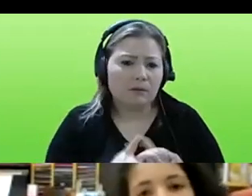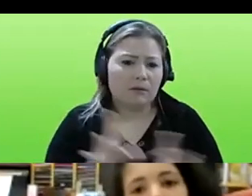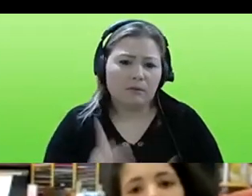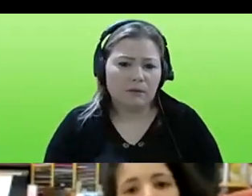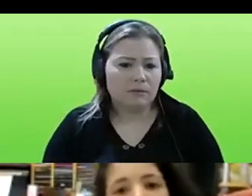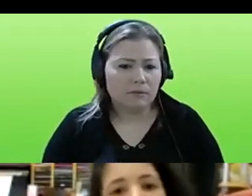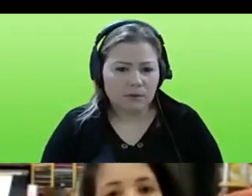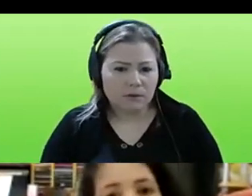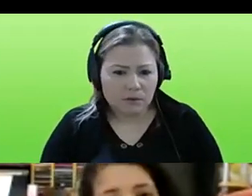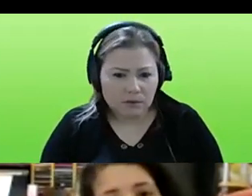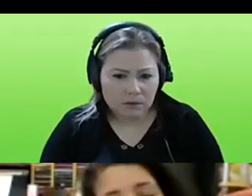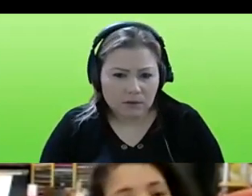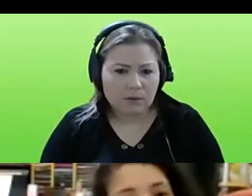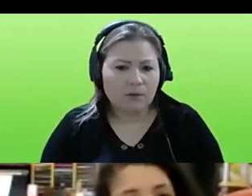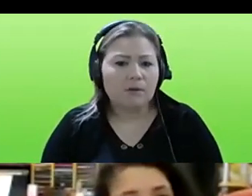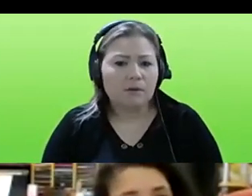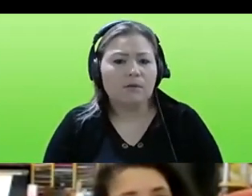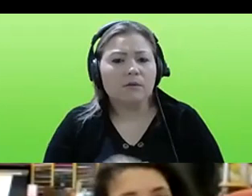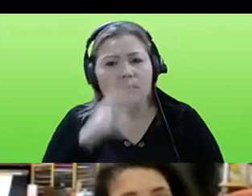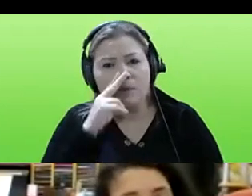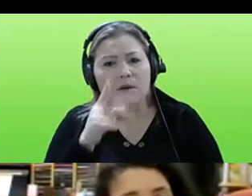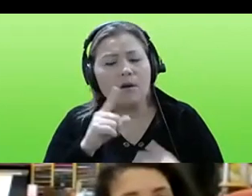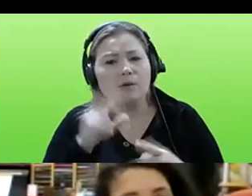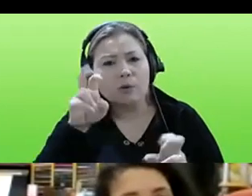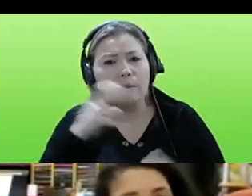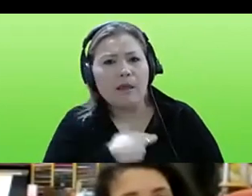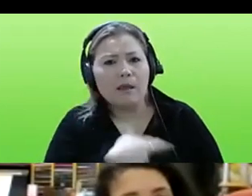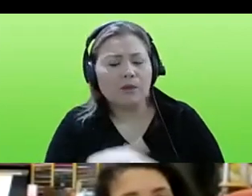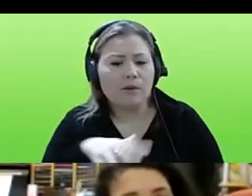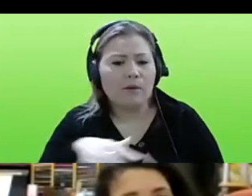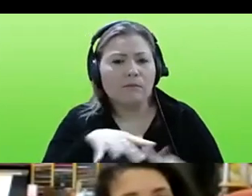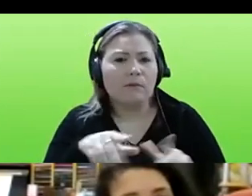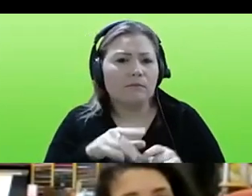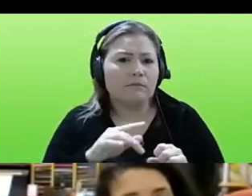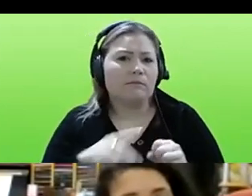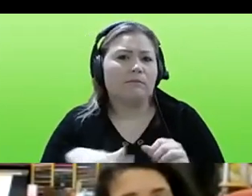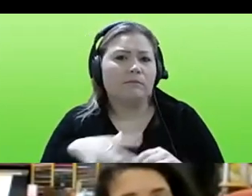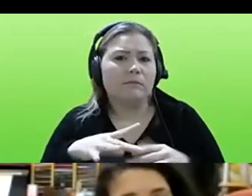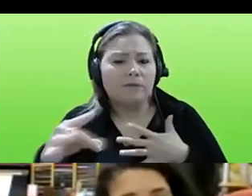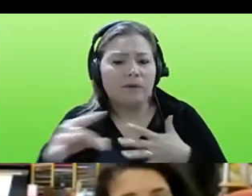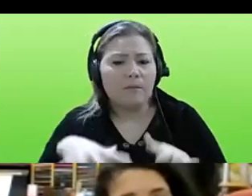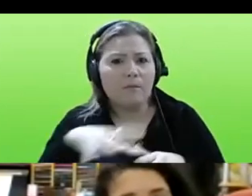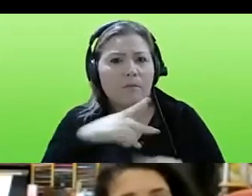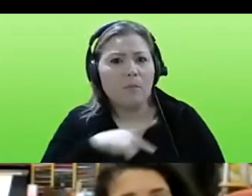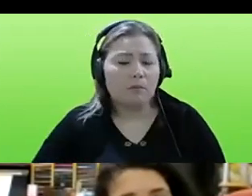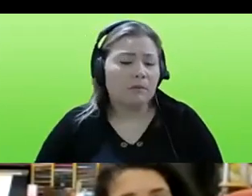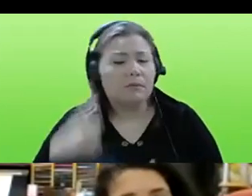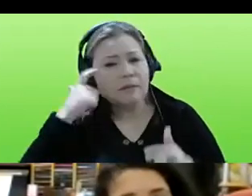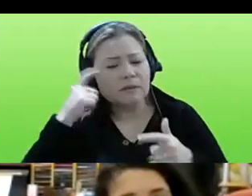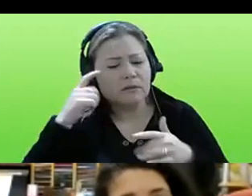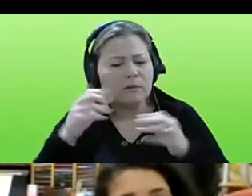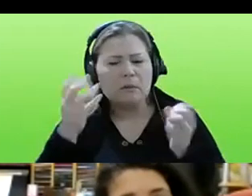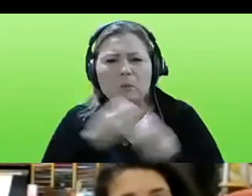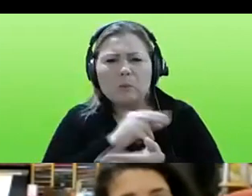um debate do Rawls e do Habermas sobre religião na esfera pública. Só assim, pensando alto. Tem muitas